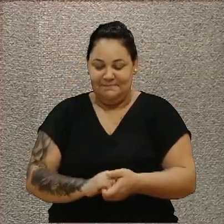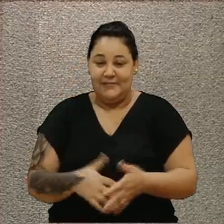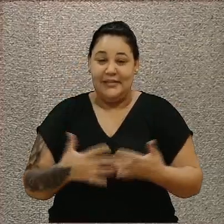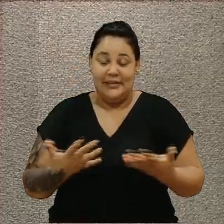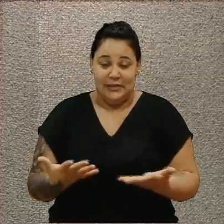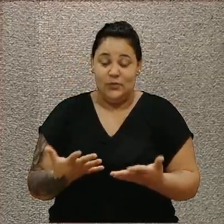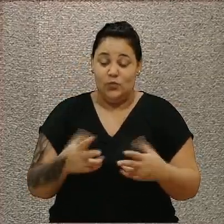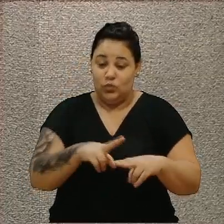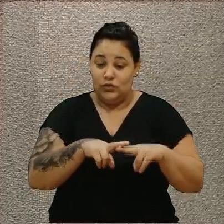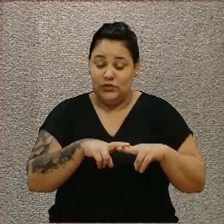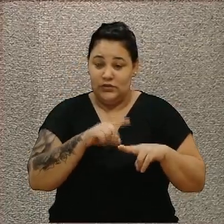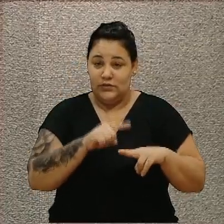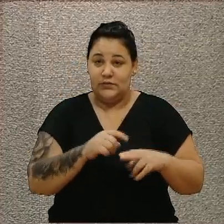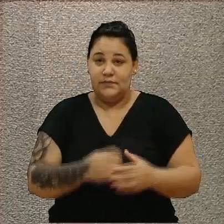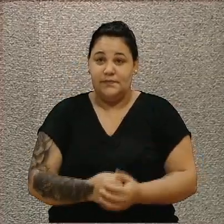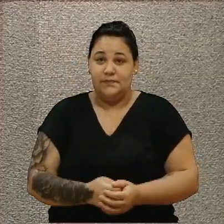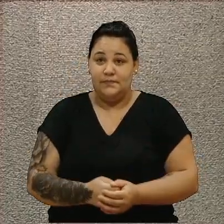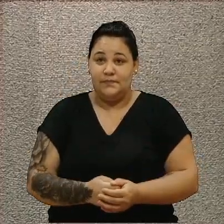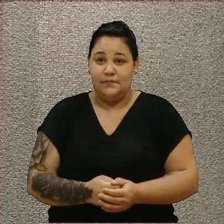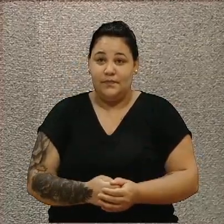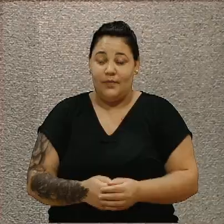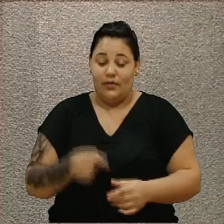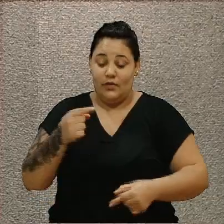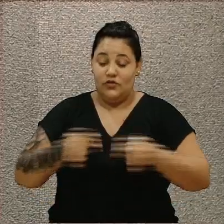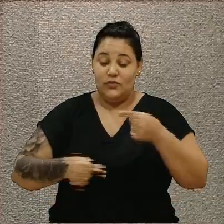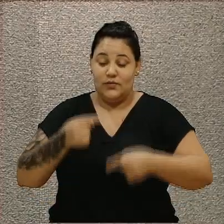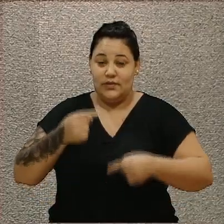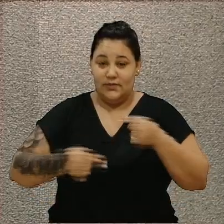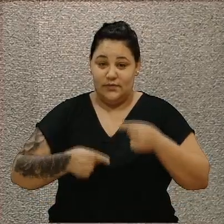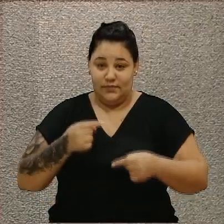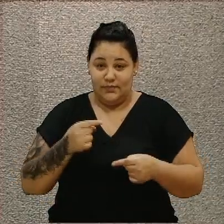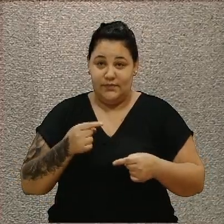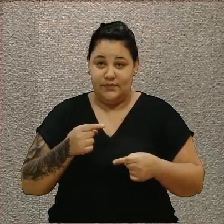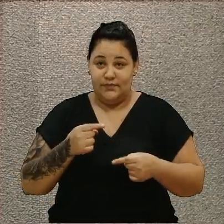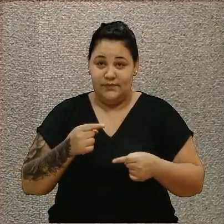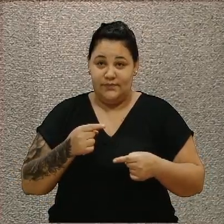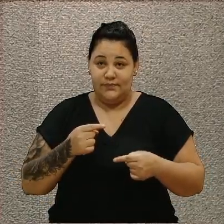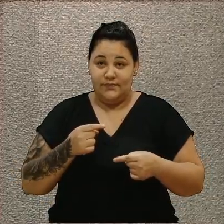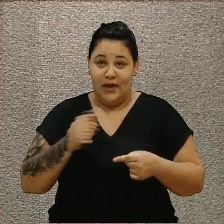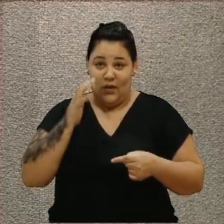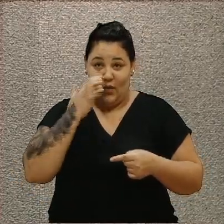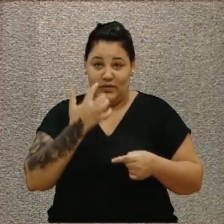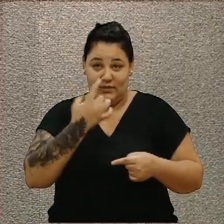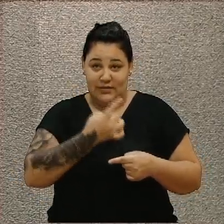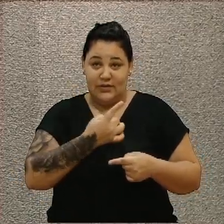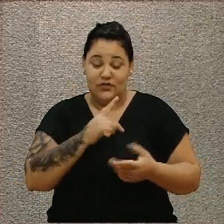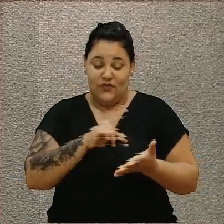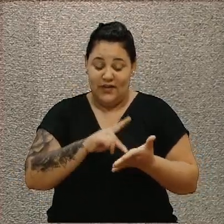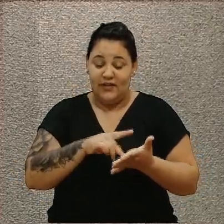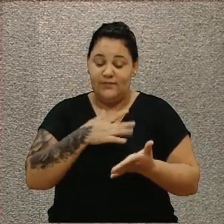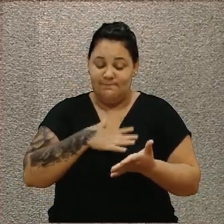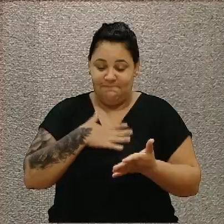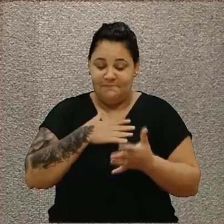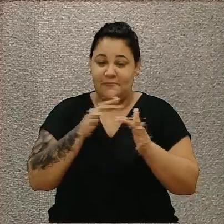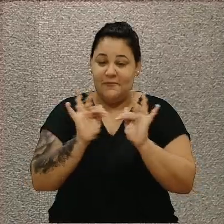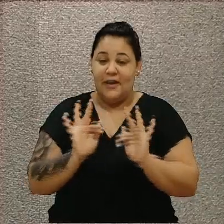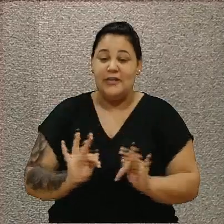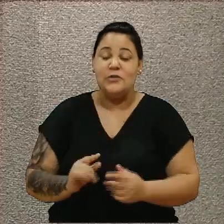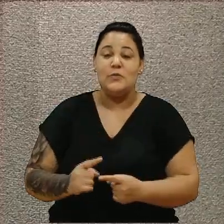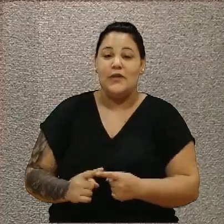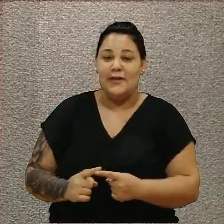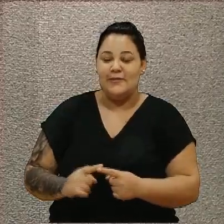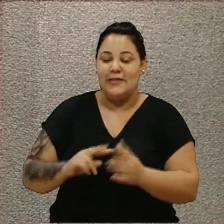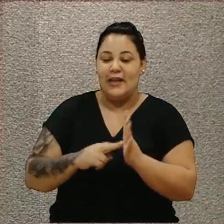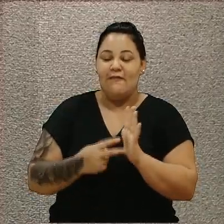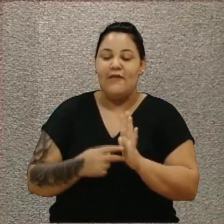sentido, quando a discussão ela parte para esse lado, de fato, eu fico muito feliz porque